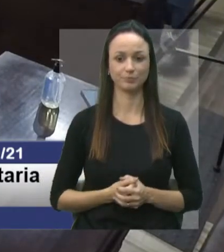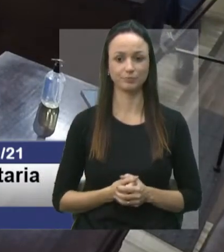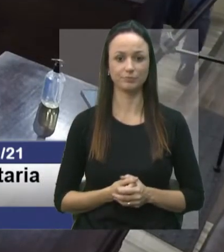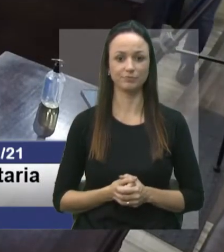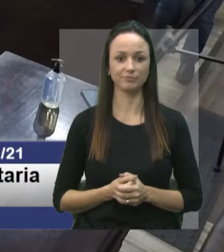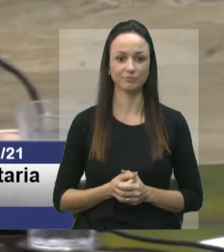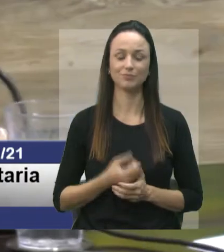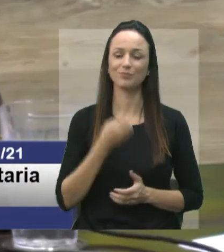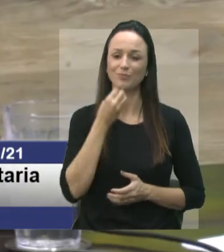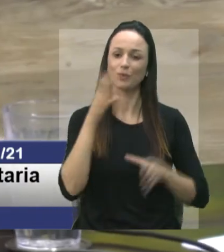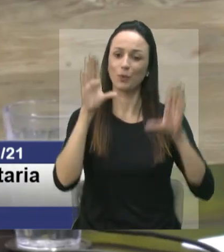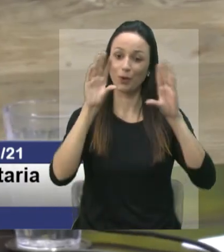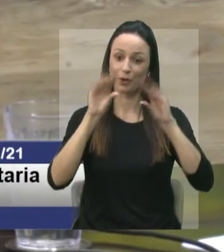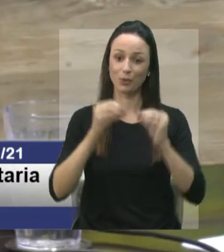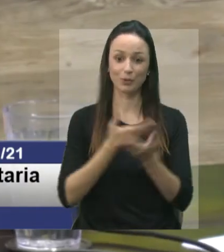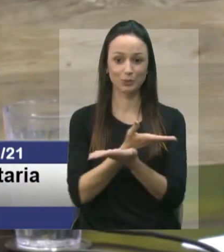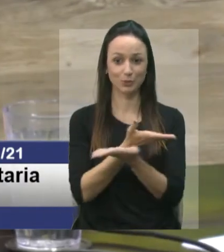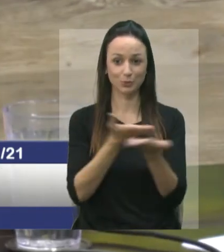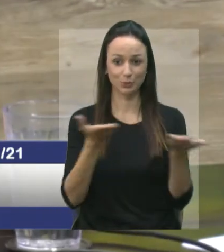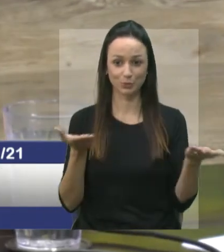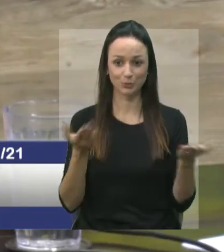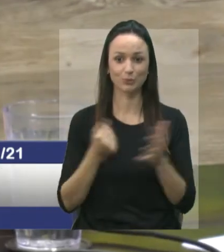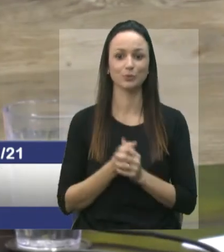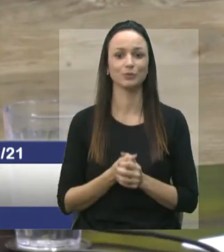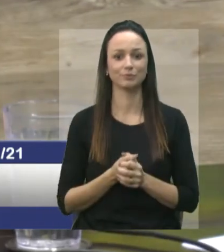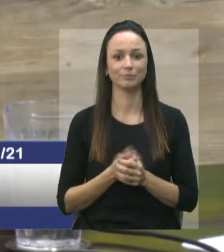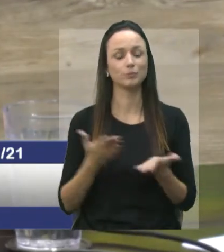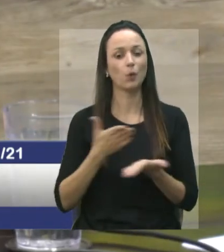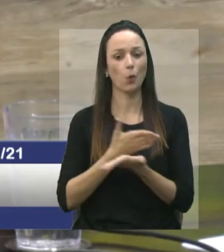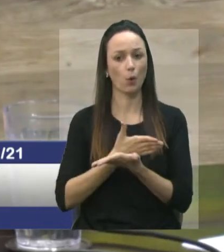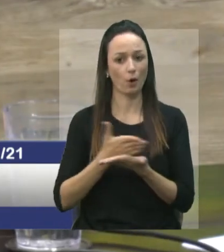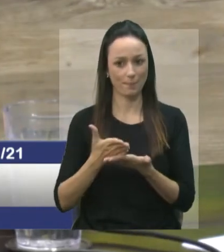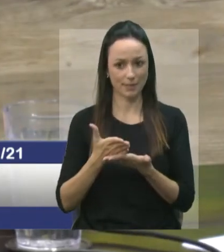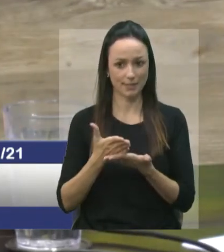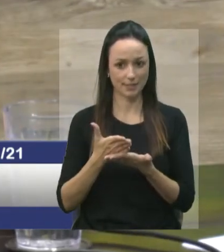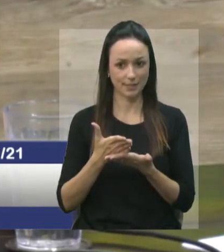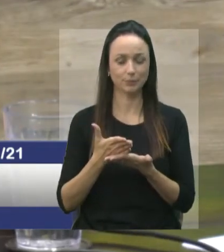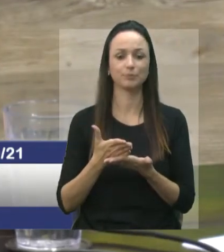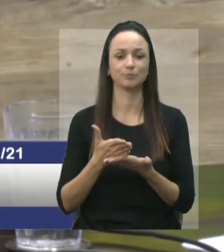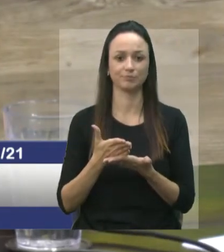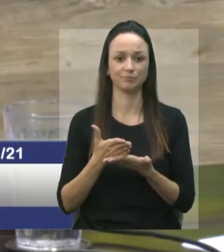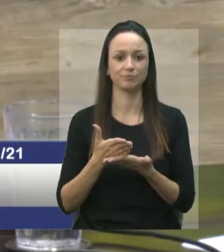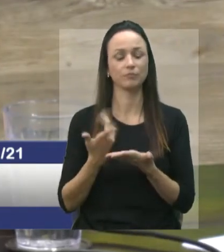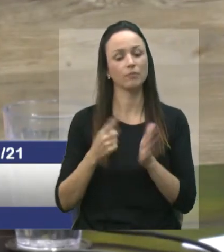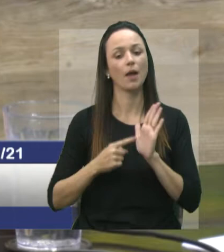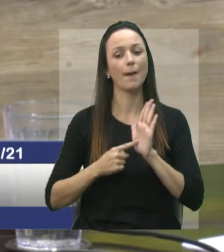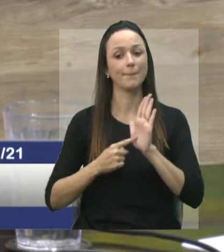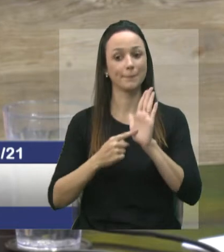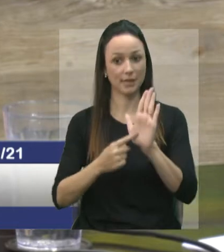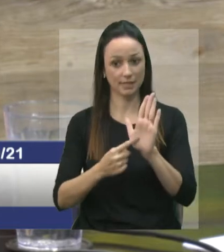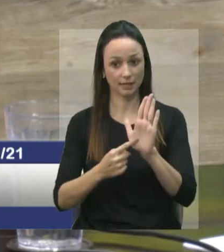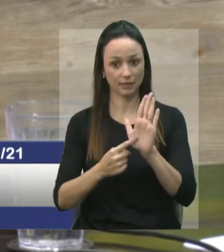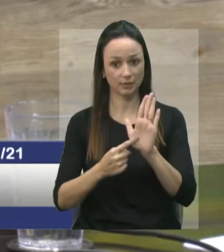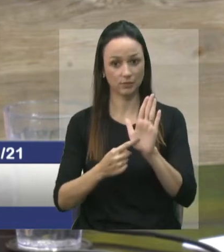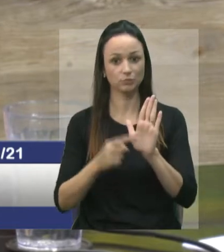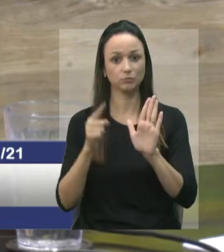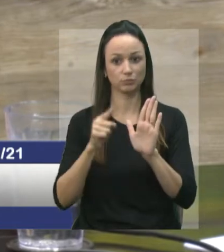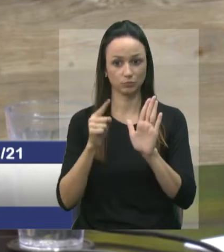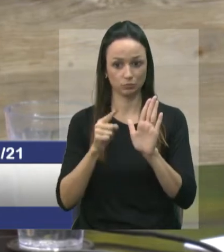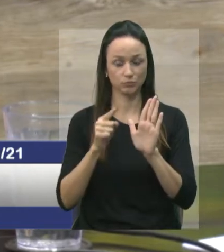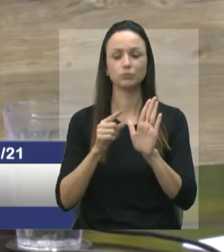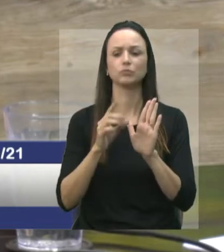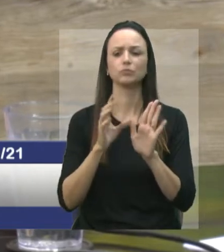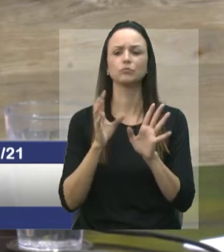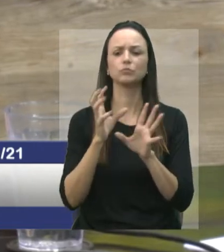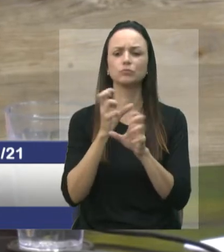Boa noite a todos. Vamos iniciar, então, começando com a apresentação dos dados